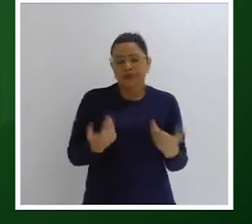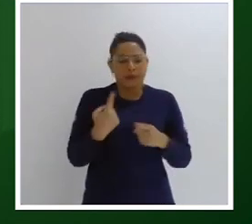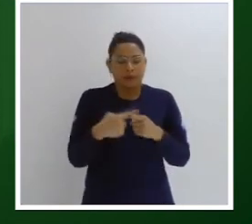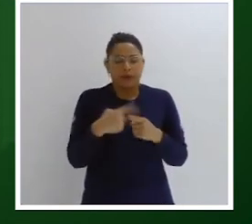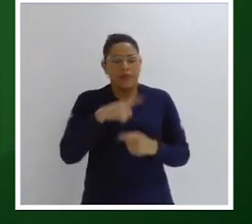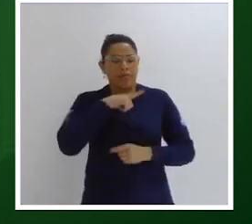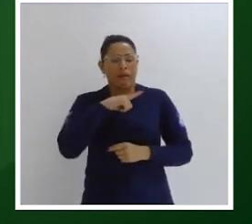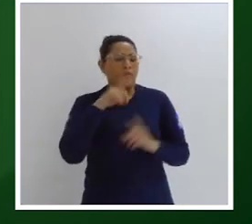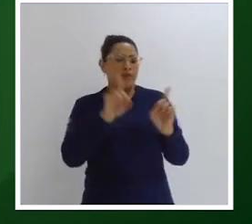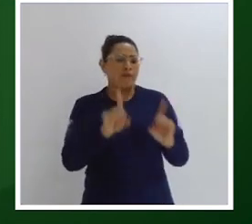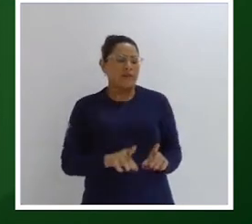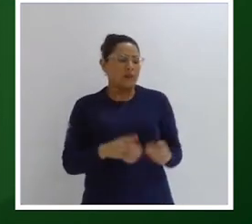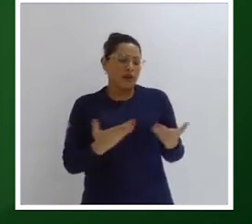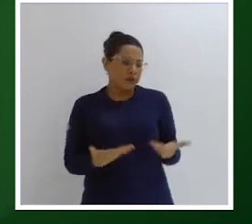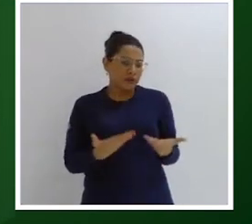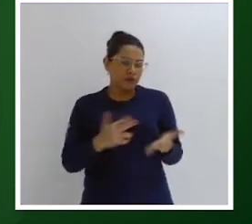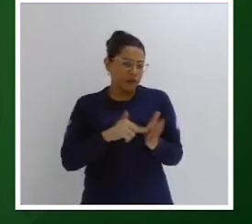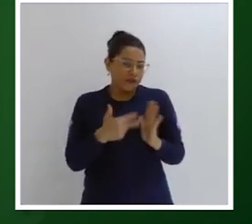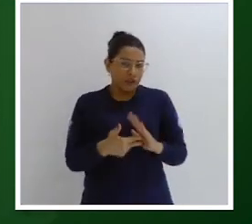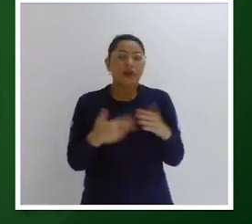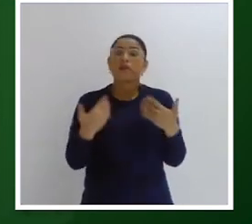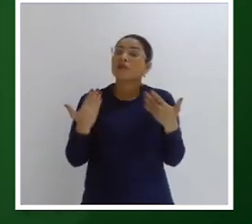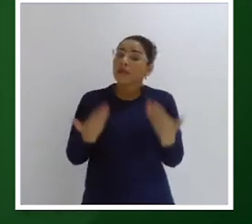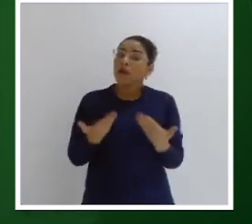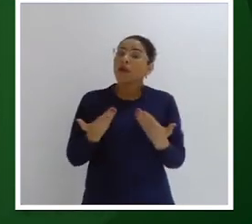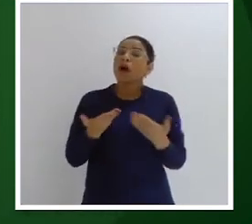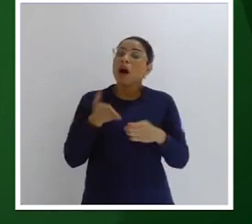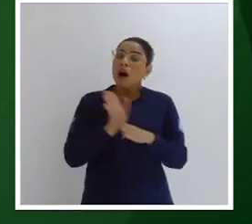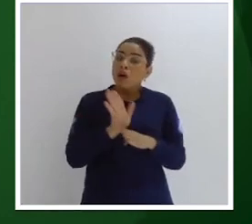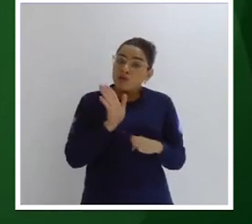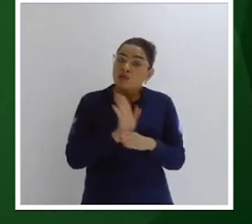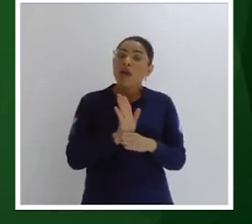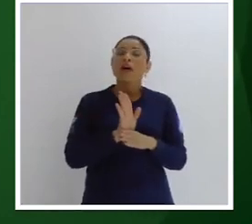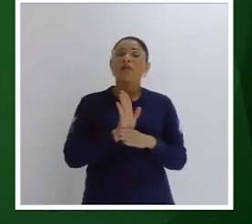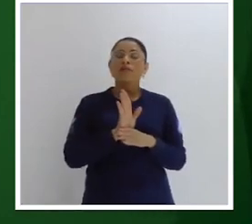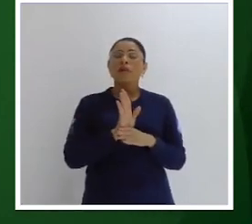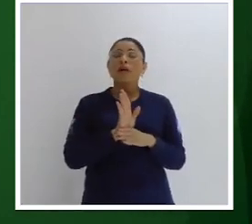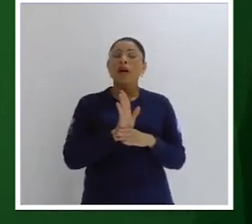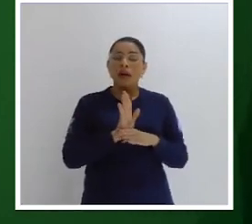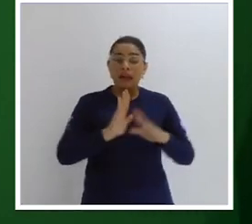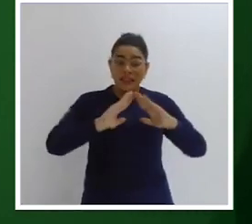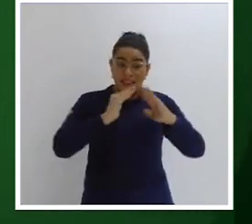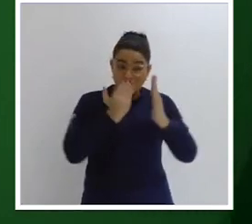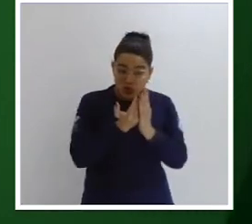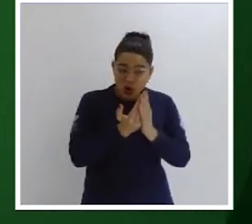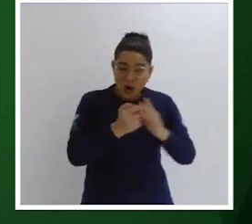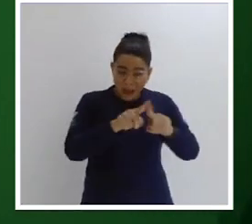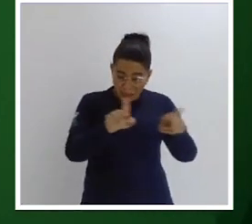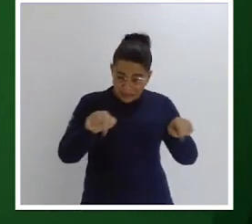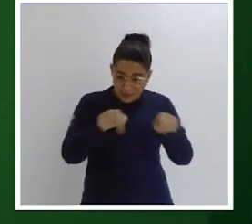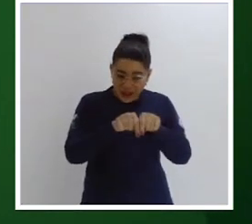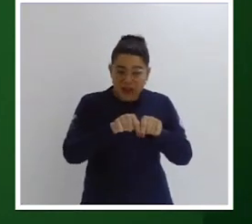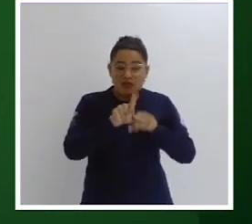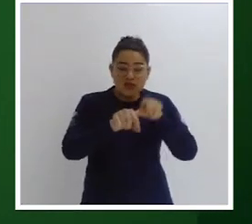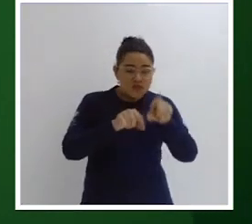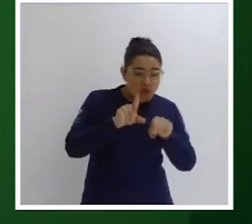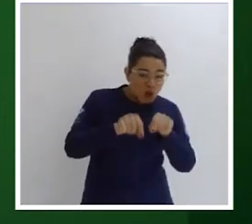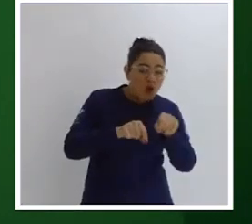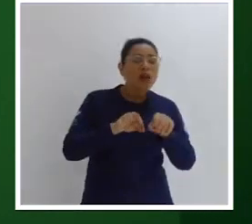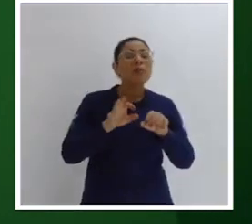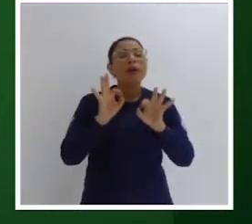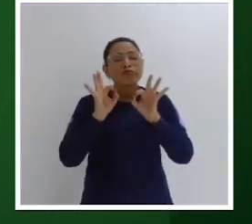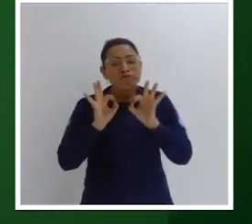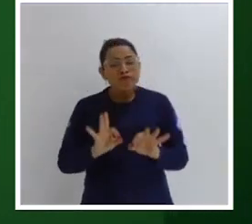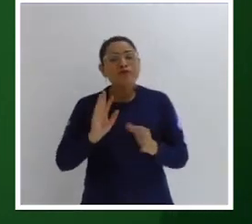ela tem uma deficiência Então auxiliava até na escolha das crianças para fazer um encaminhamento para que ele fosse bem